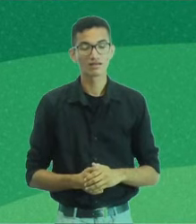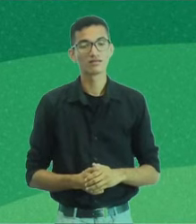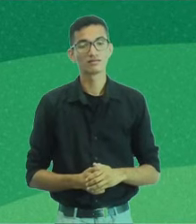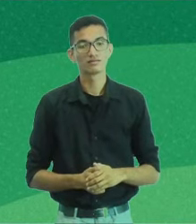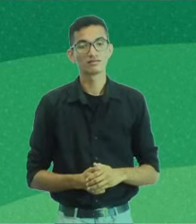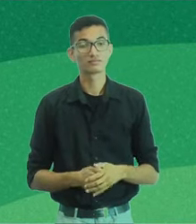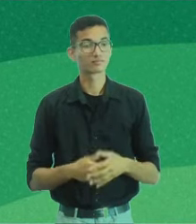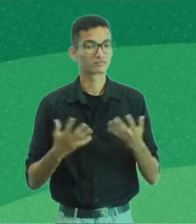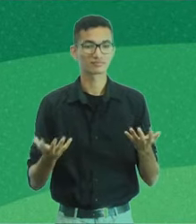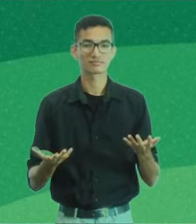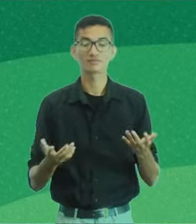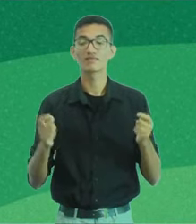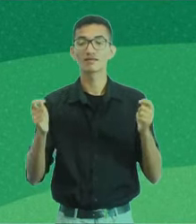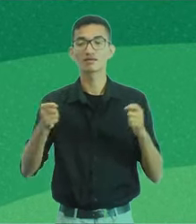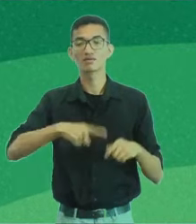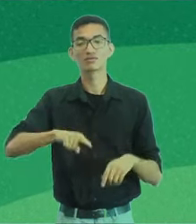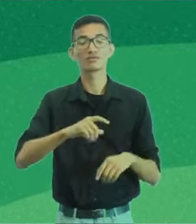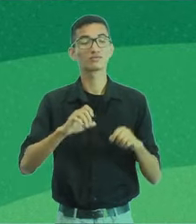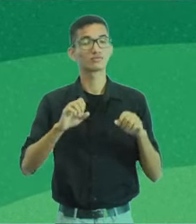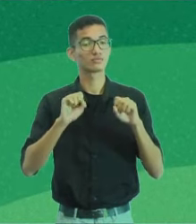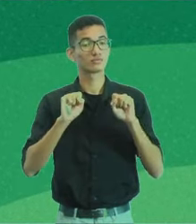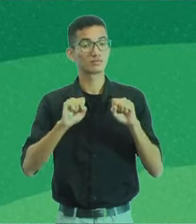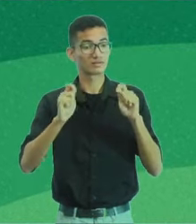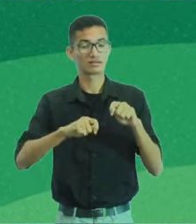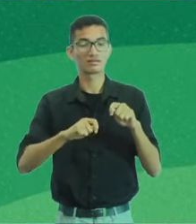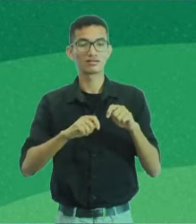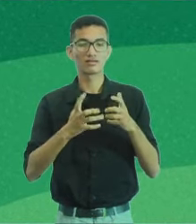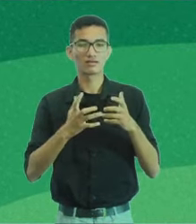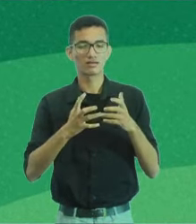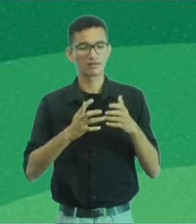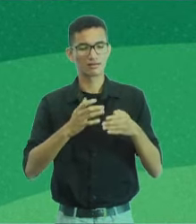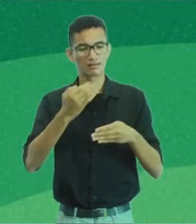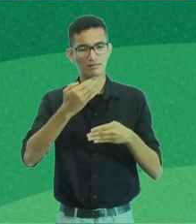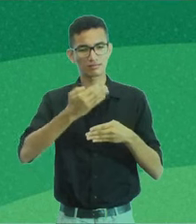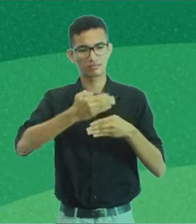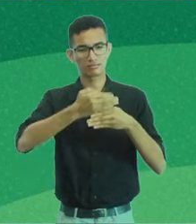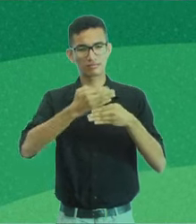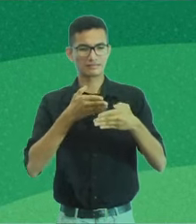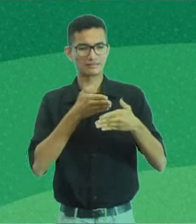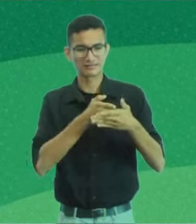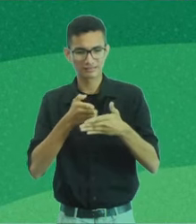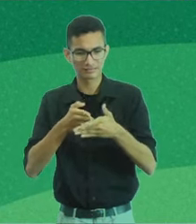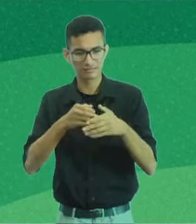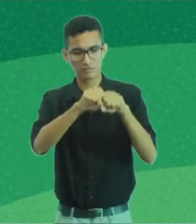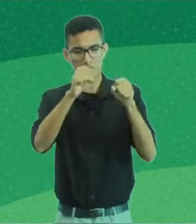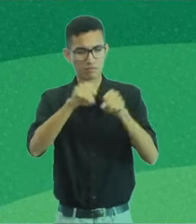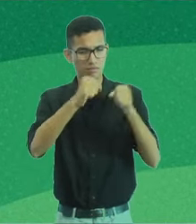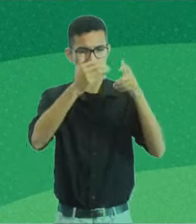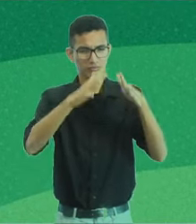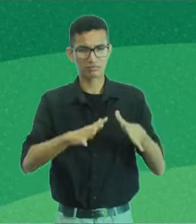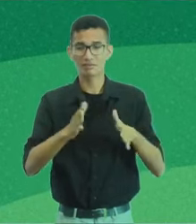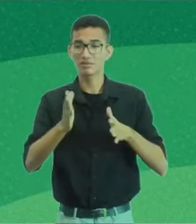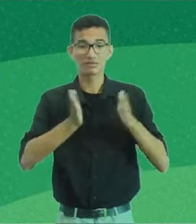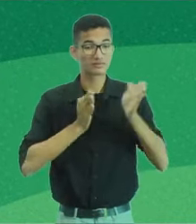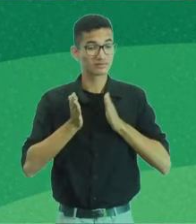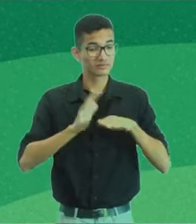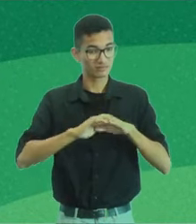com isso a gente pode quebrar um pouco das Barreiras e ser mais acessível